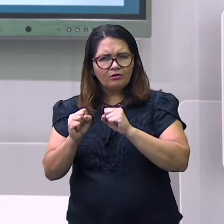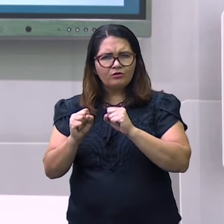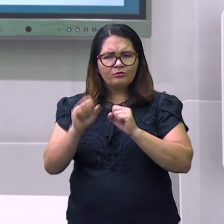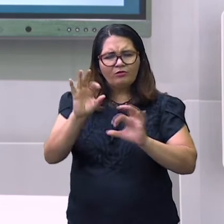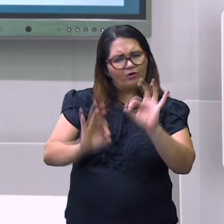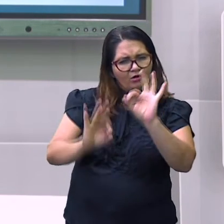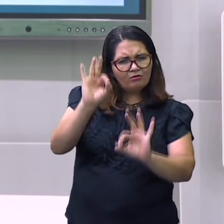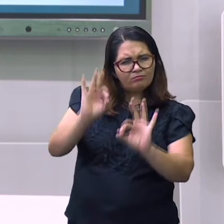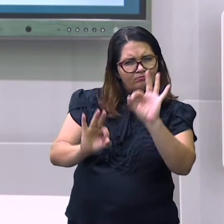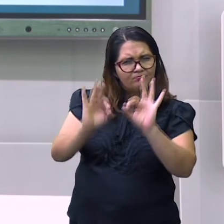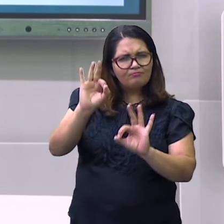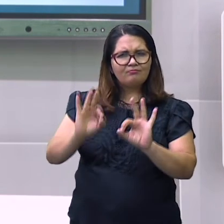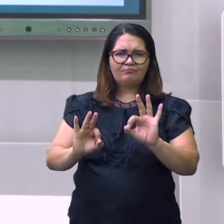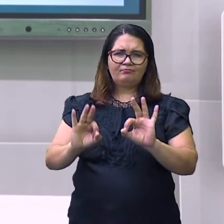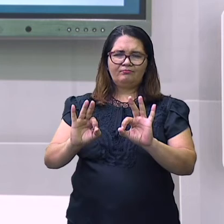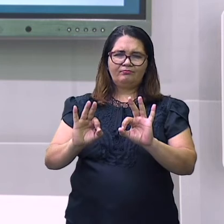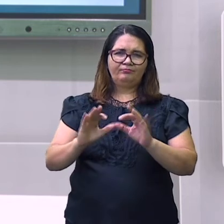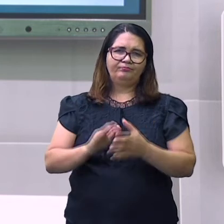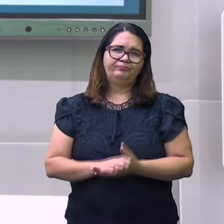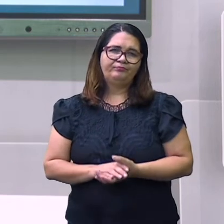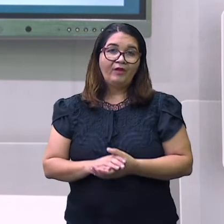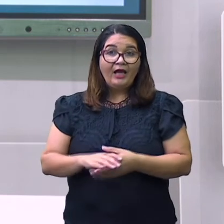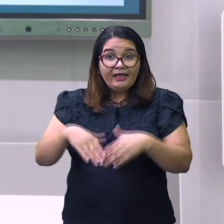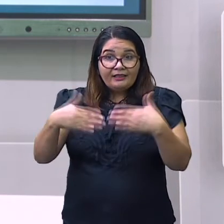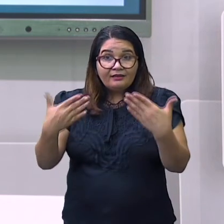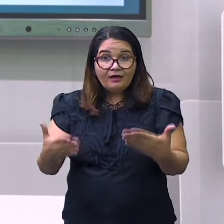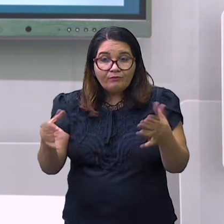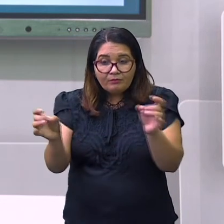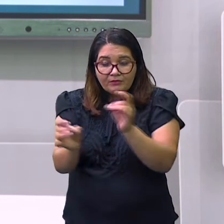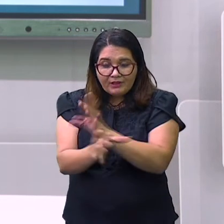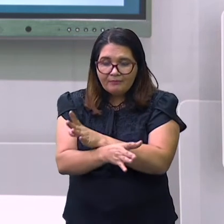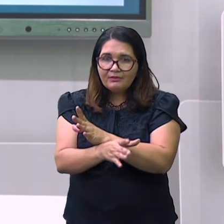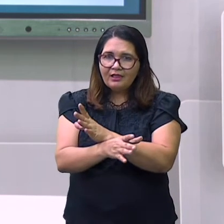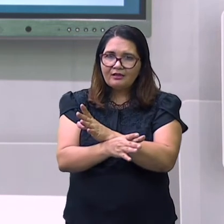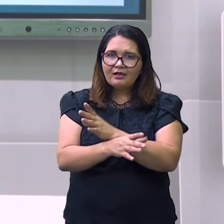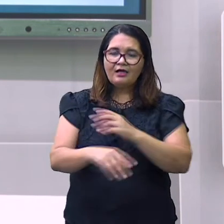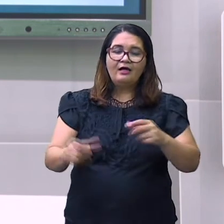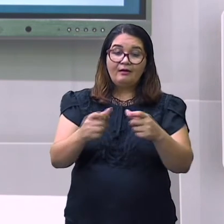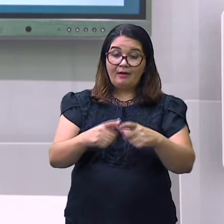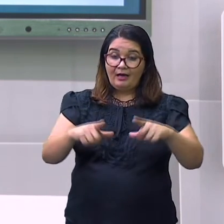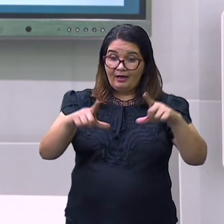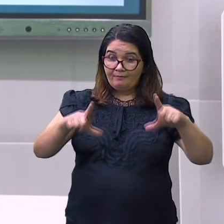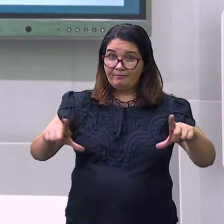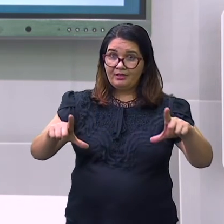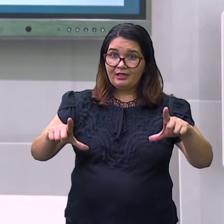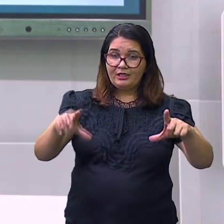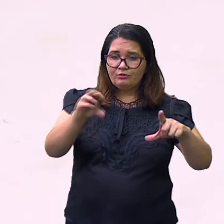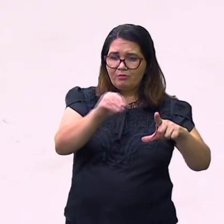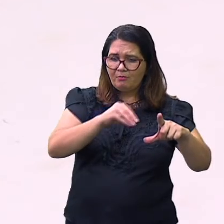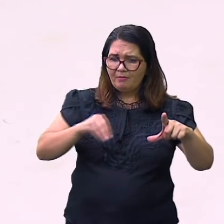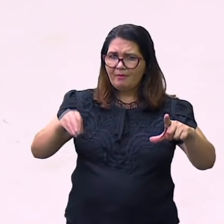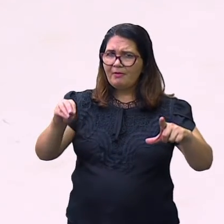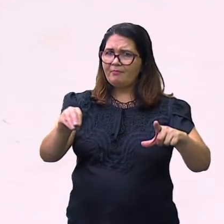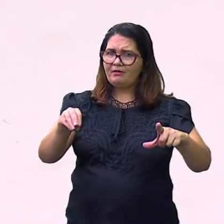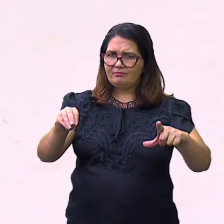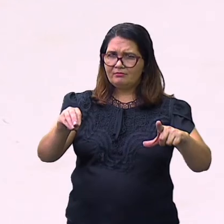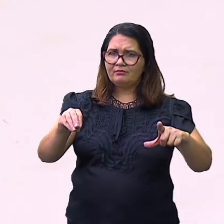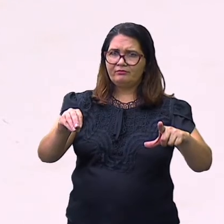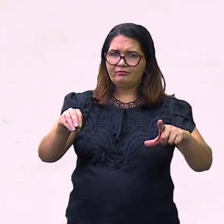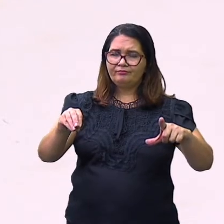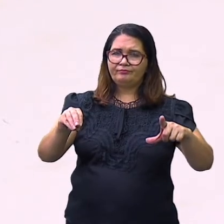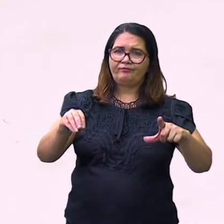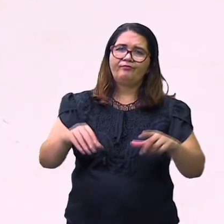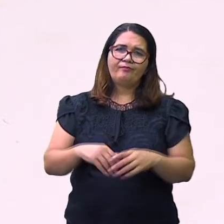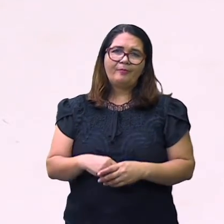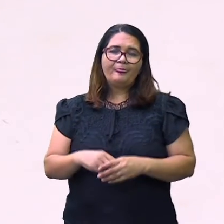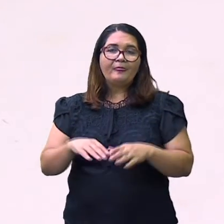nossa maquete. E aí a gente vai fazer os números e vou ensinar vocês a colar e a gente escreve os nominhos,